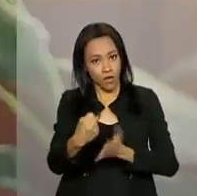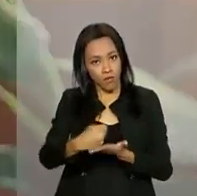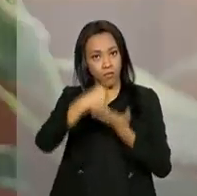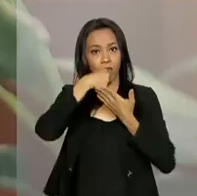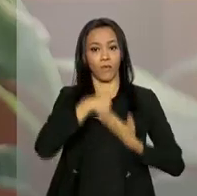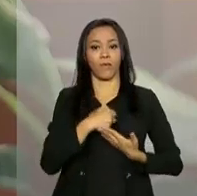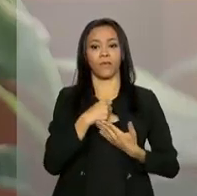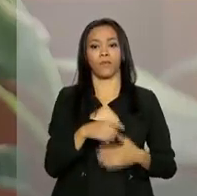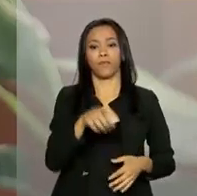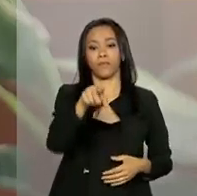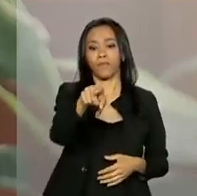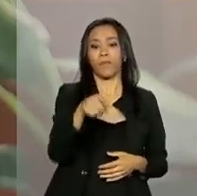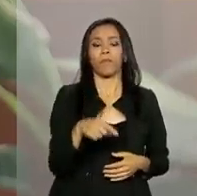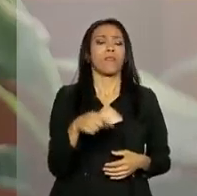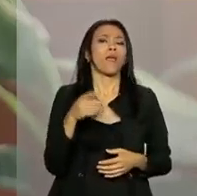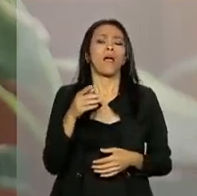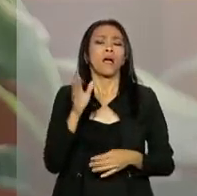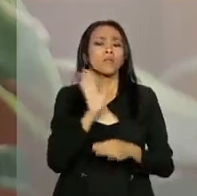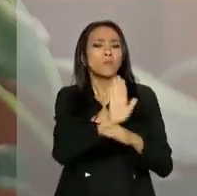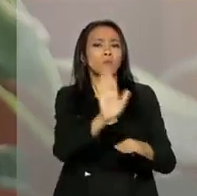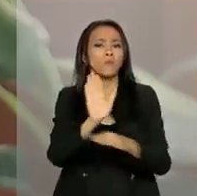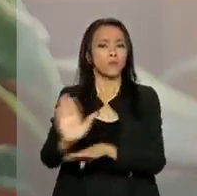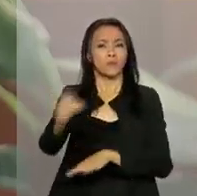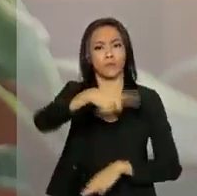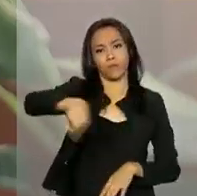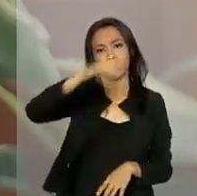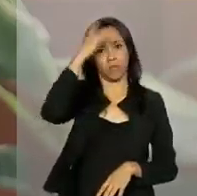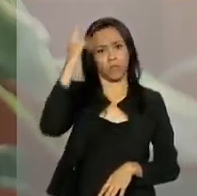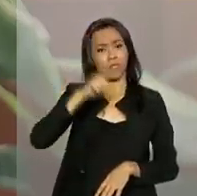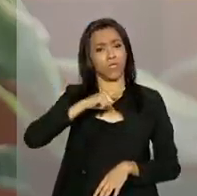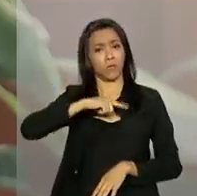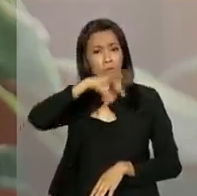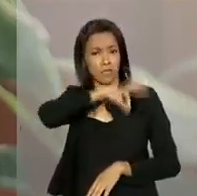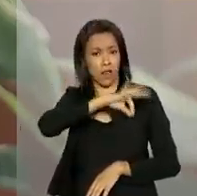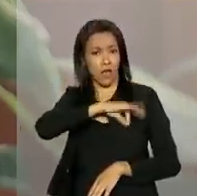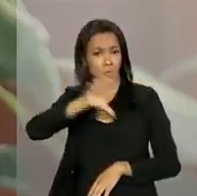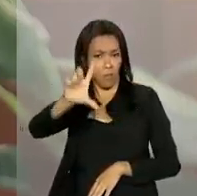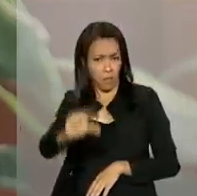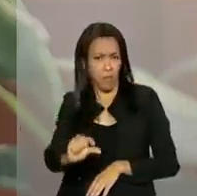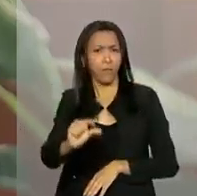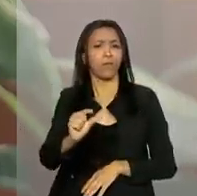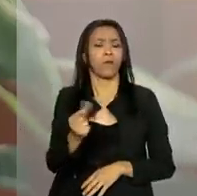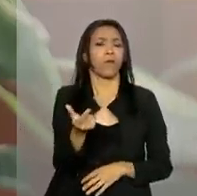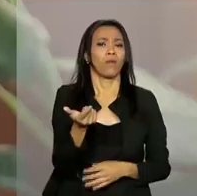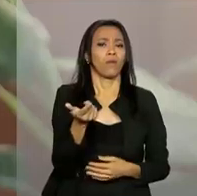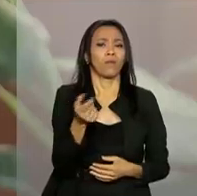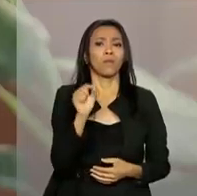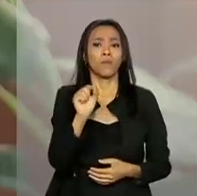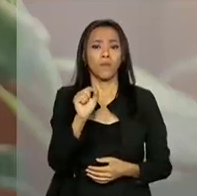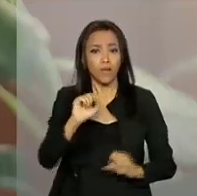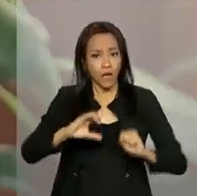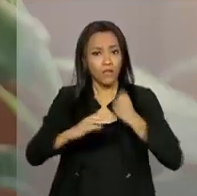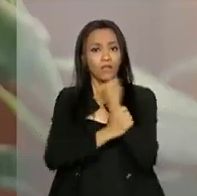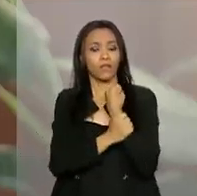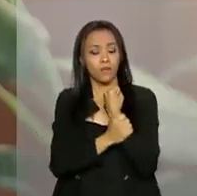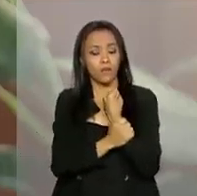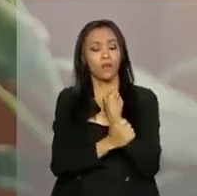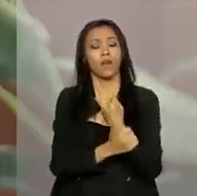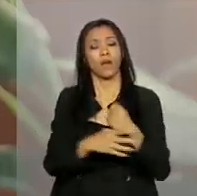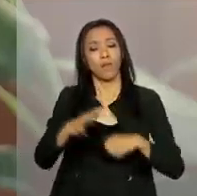aquele trabalhador que tem uma onça um salário menor uma renda melhor garantir a qualidade alimentar